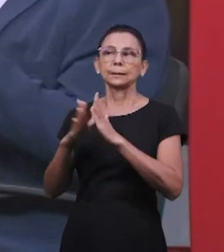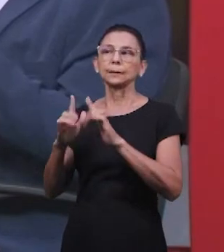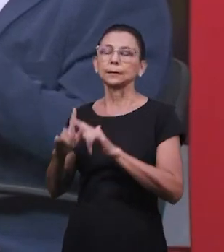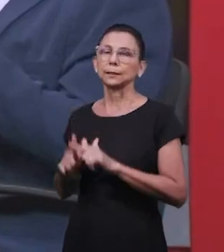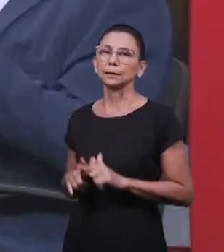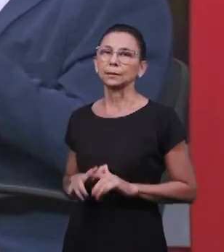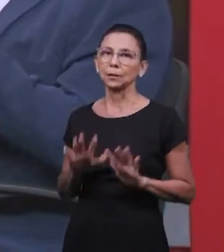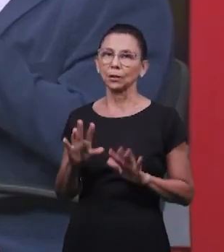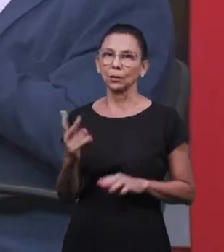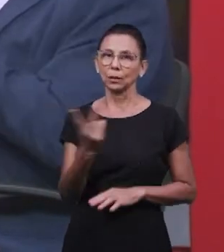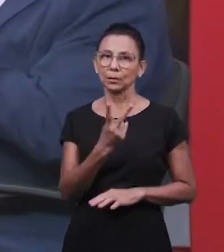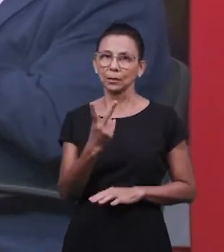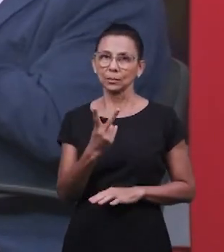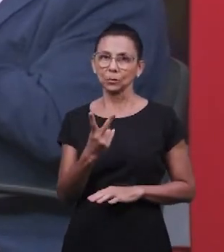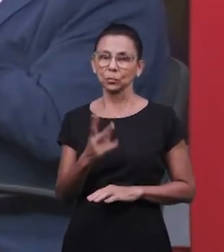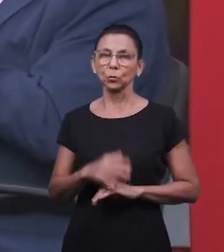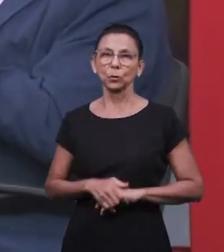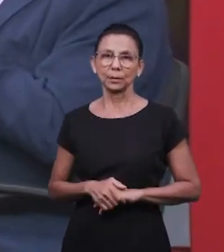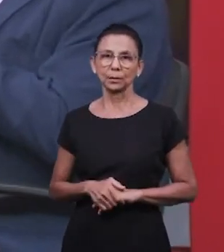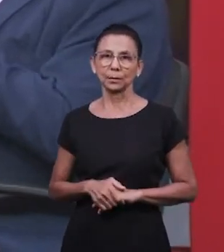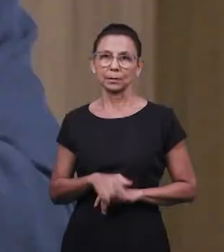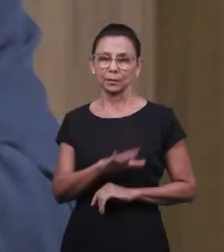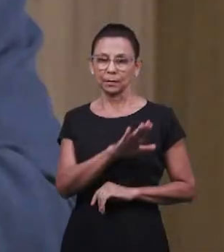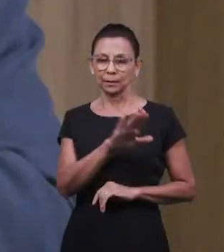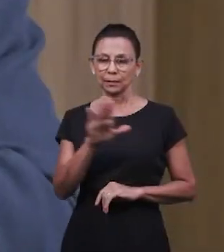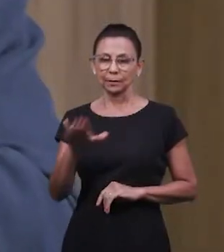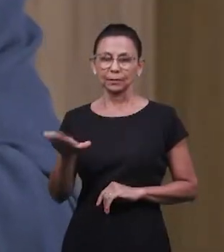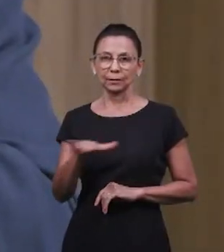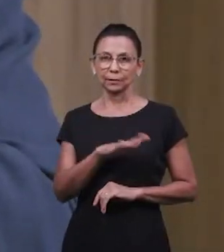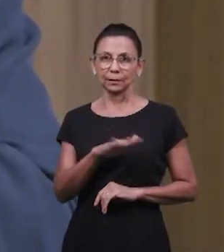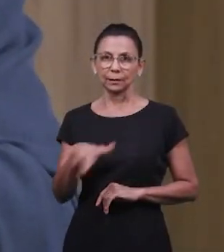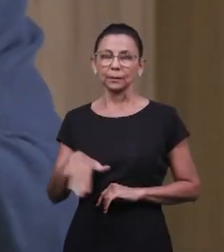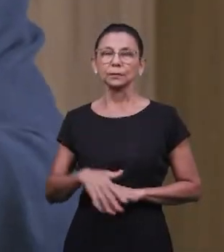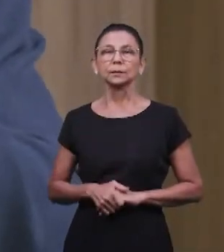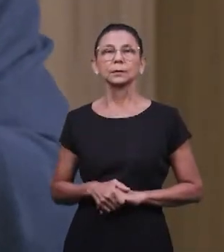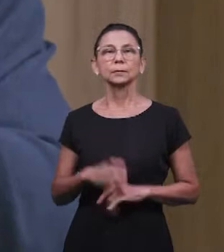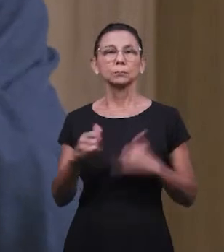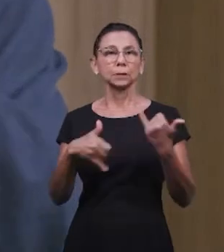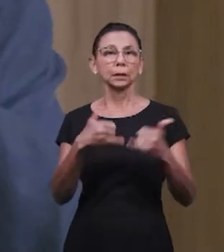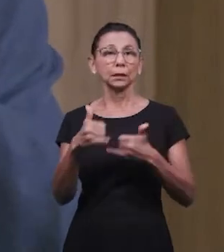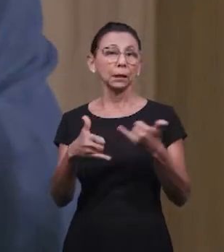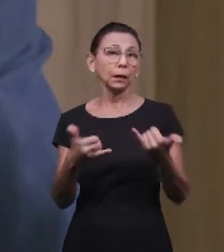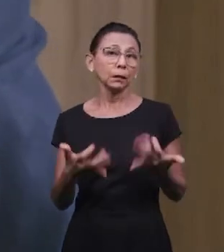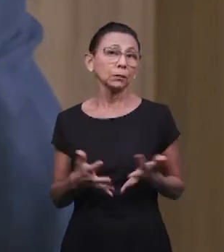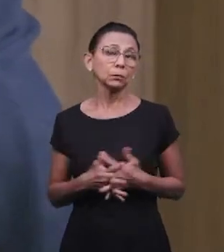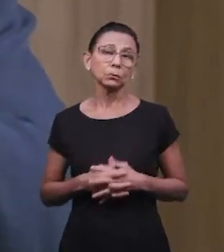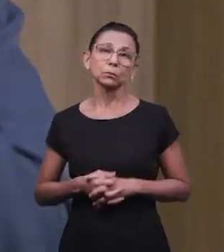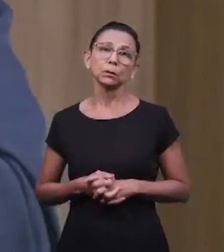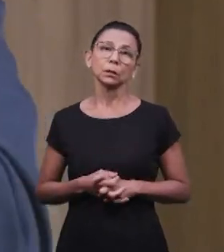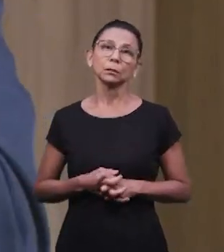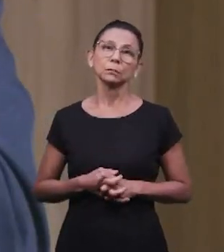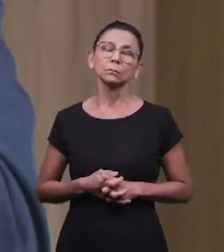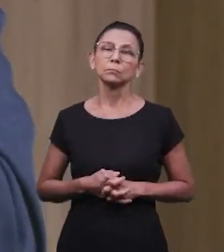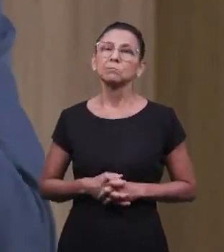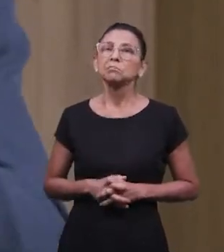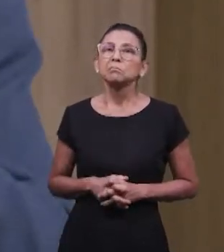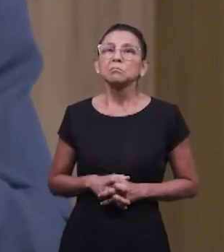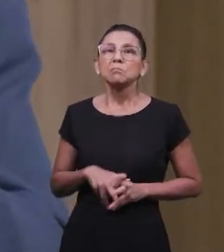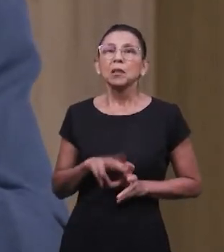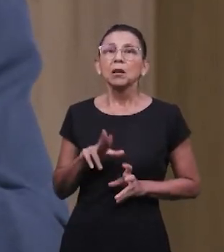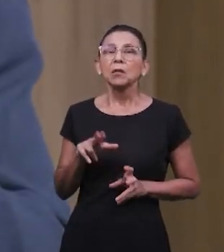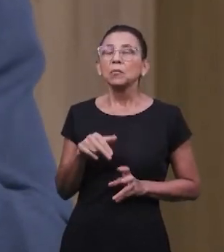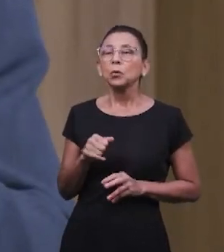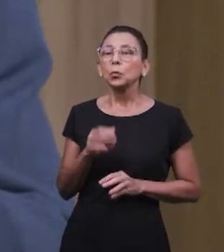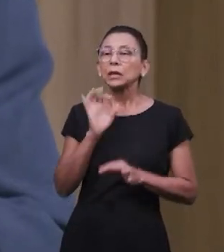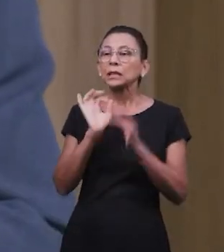estavam brincando na sala, nunca falaram para os pais deles que eles estavam gritando, falando, mas na observação do que os pais faziam, eles passaram a